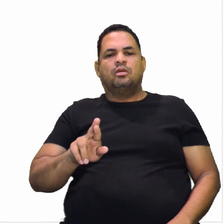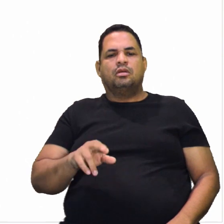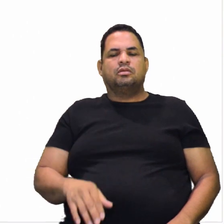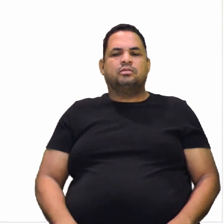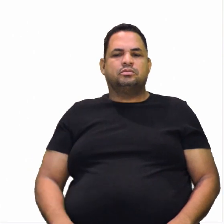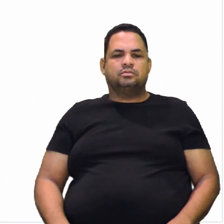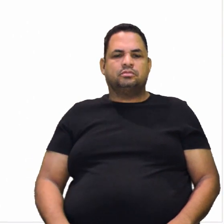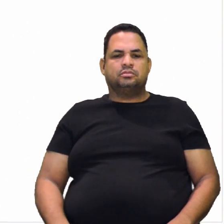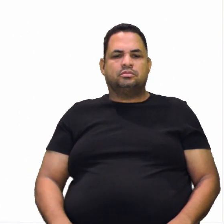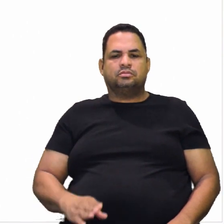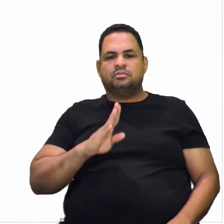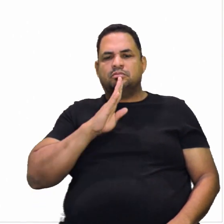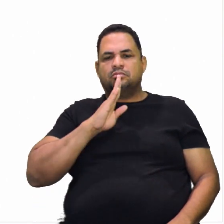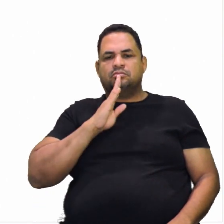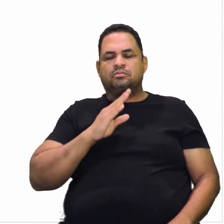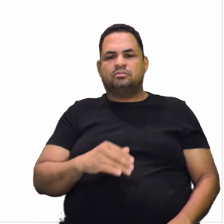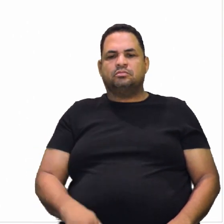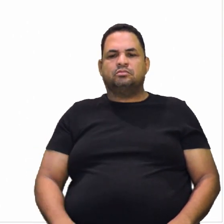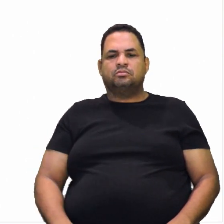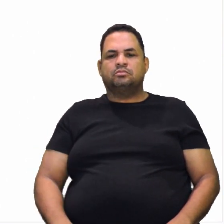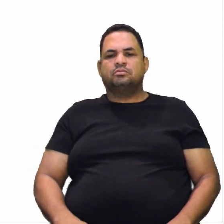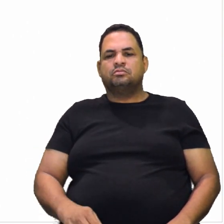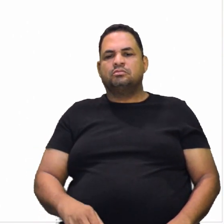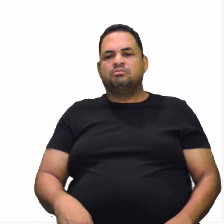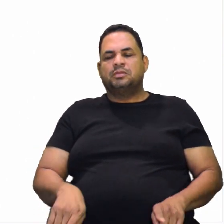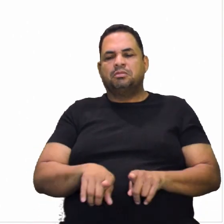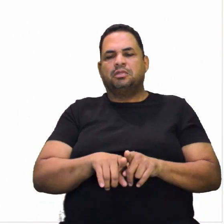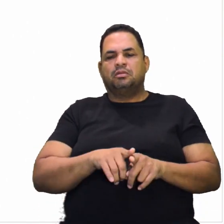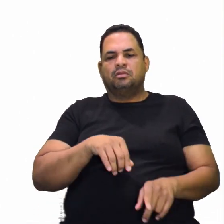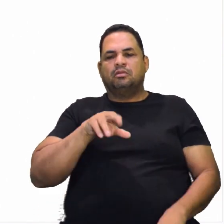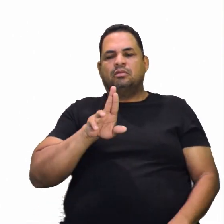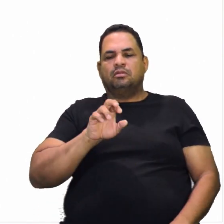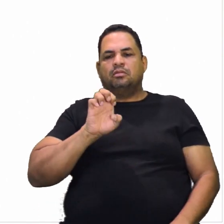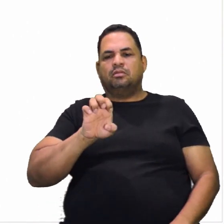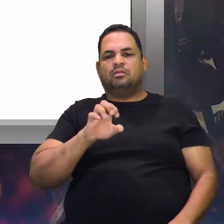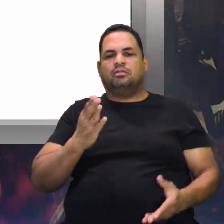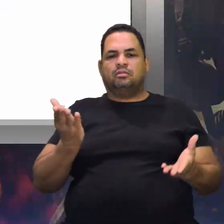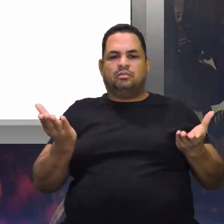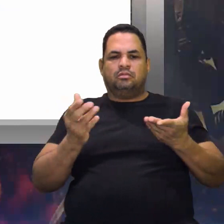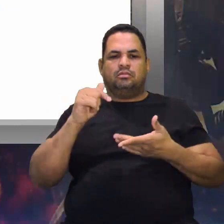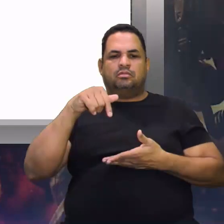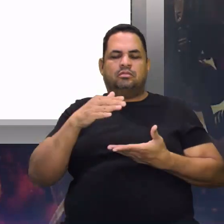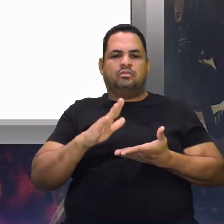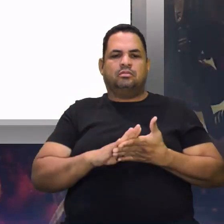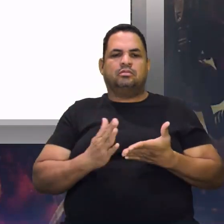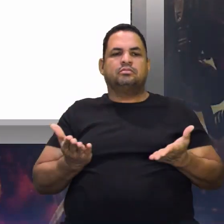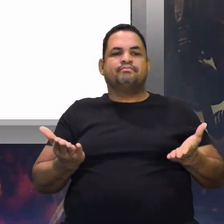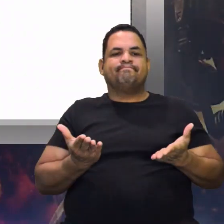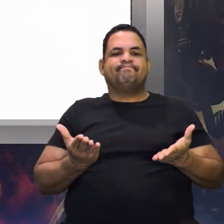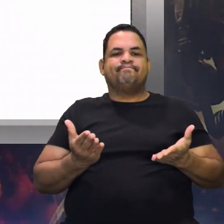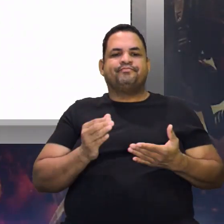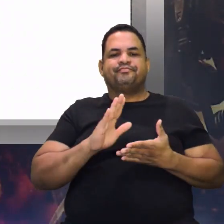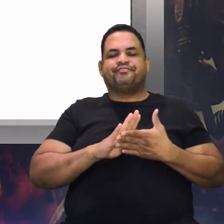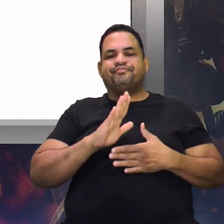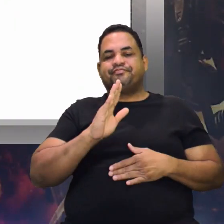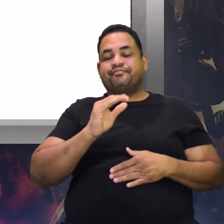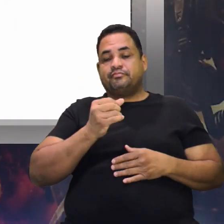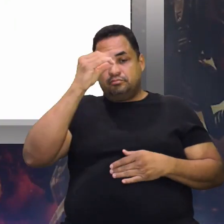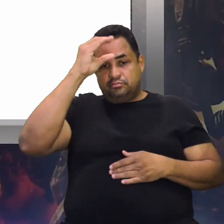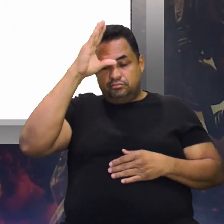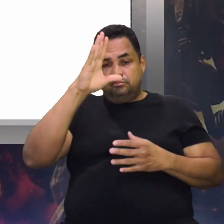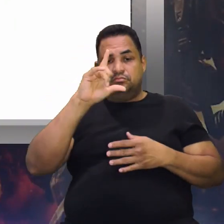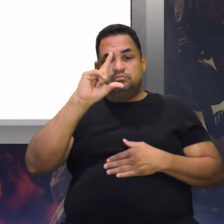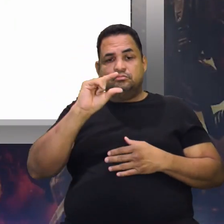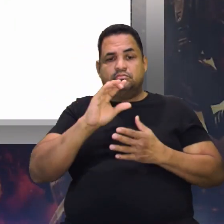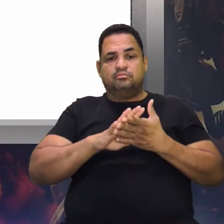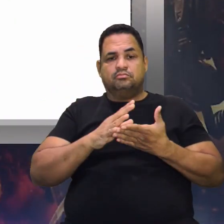Amon-Ra, conhecido também como Ré. E aqui, vocês conheceram um pouco sobre